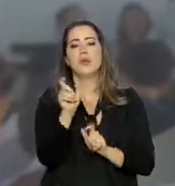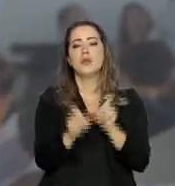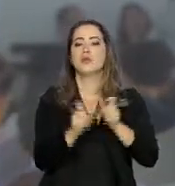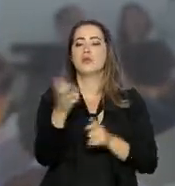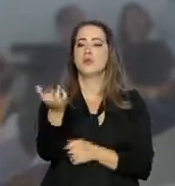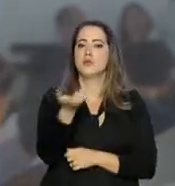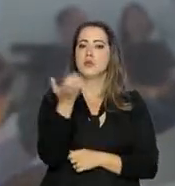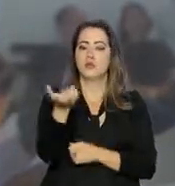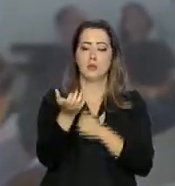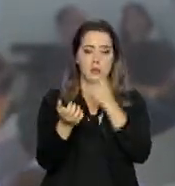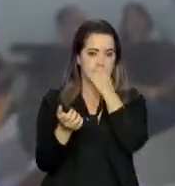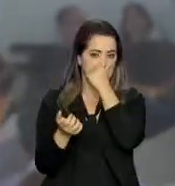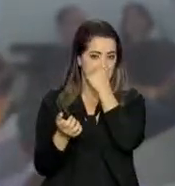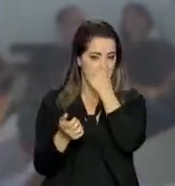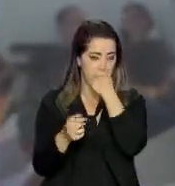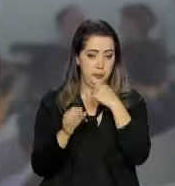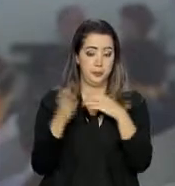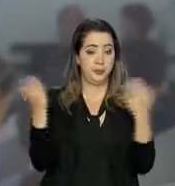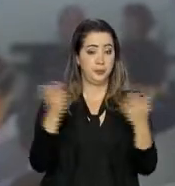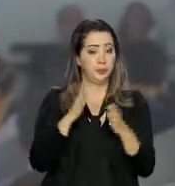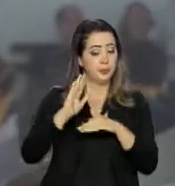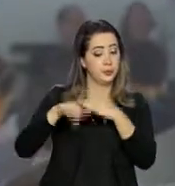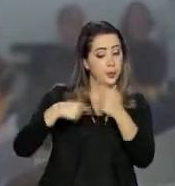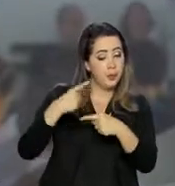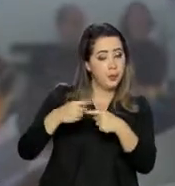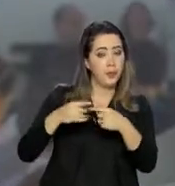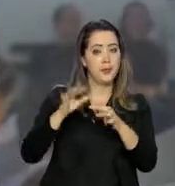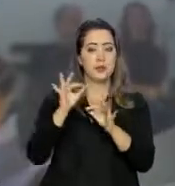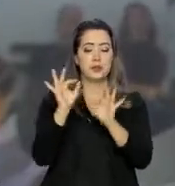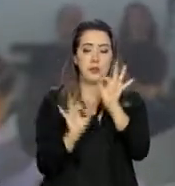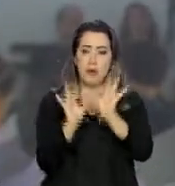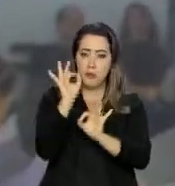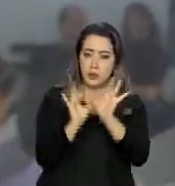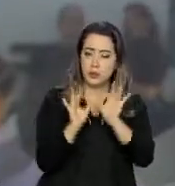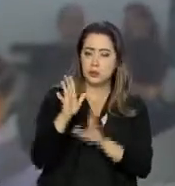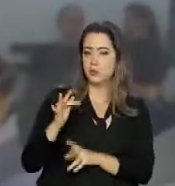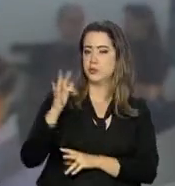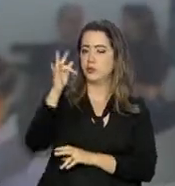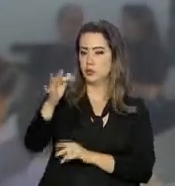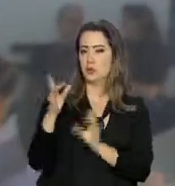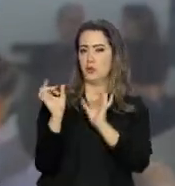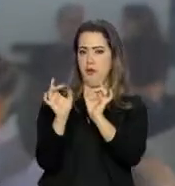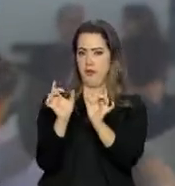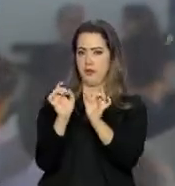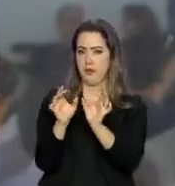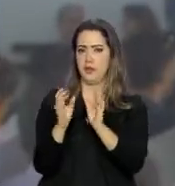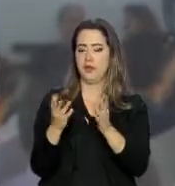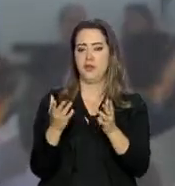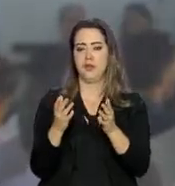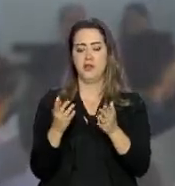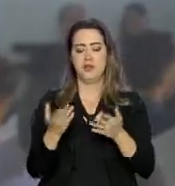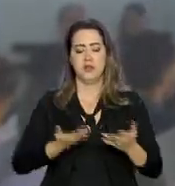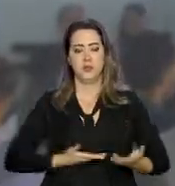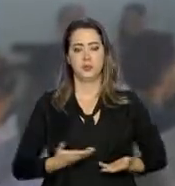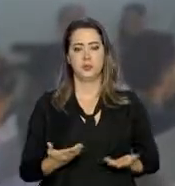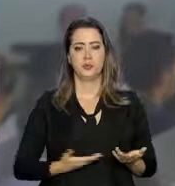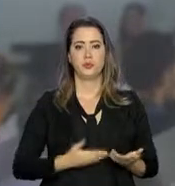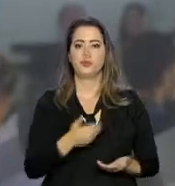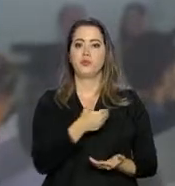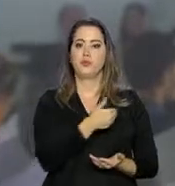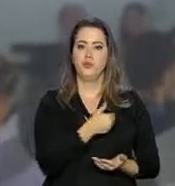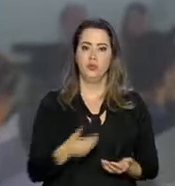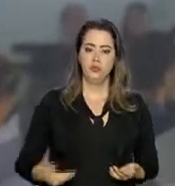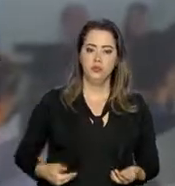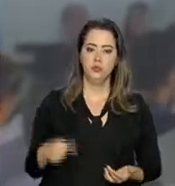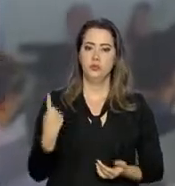locais para desenharmos uma boa proposta de concessão de serviços públicos de serviço dentro das nossas